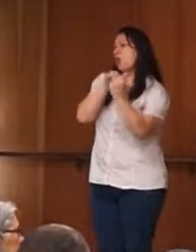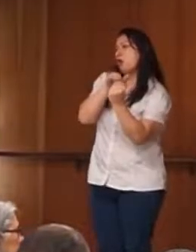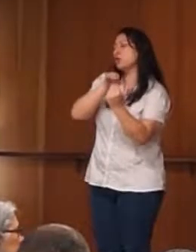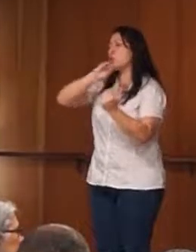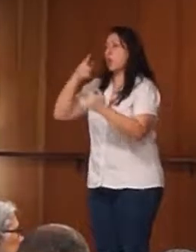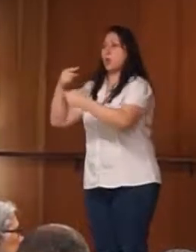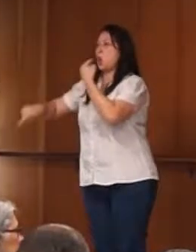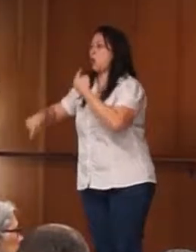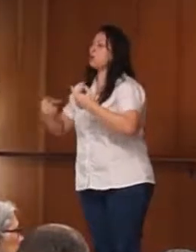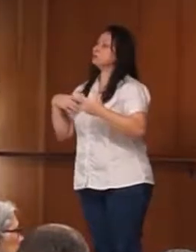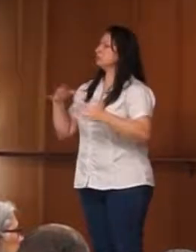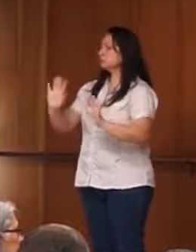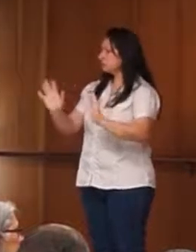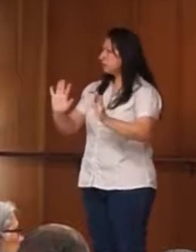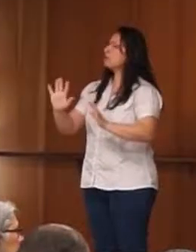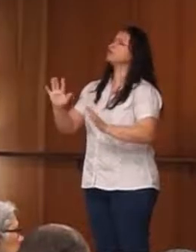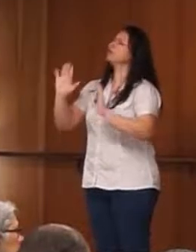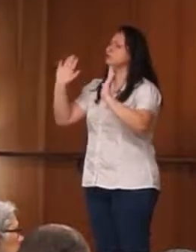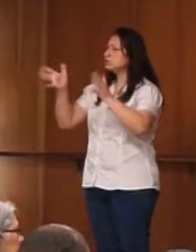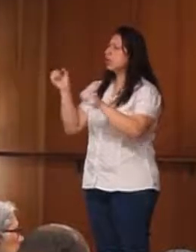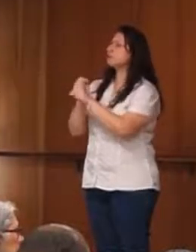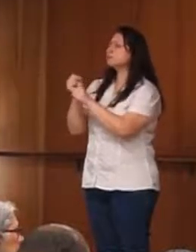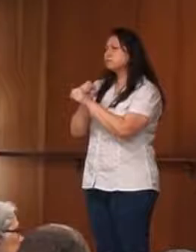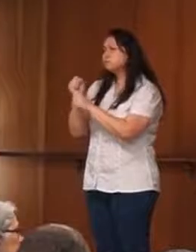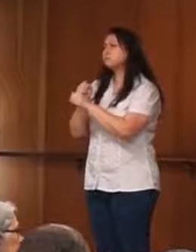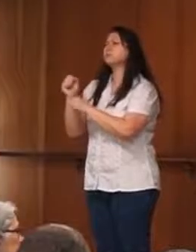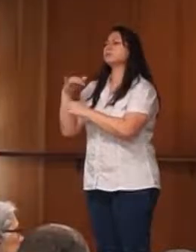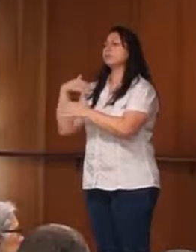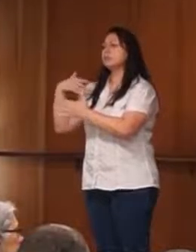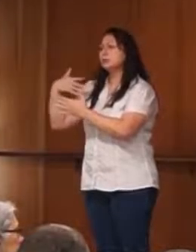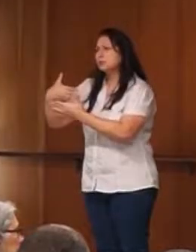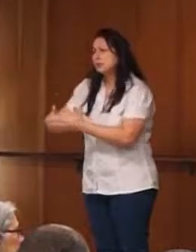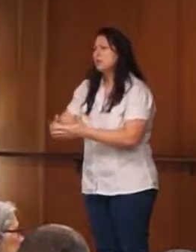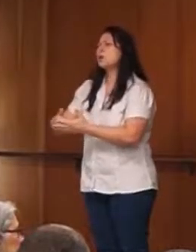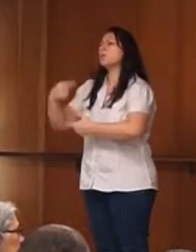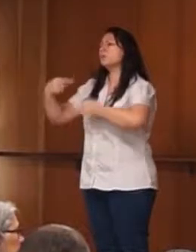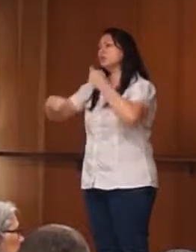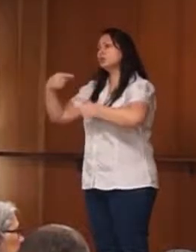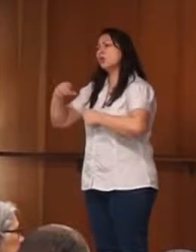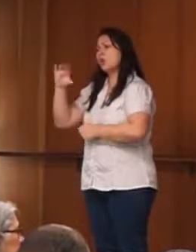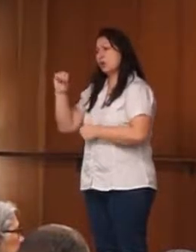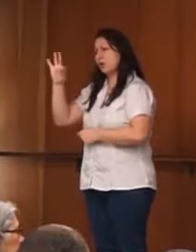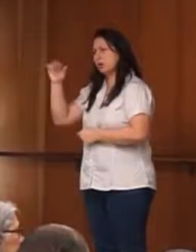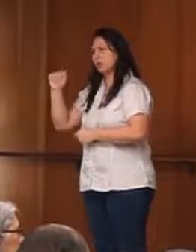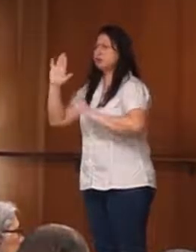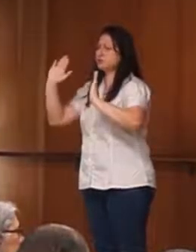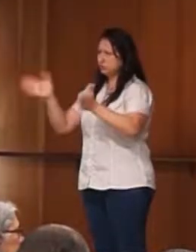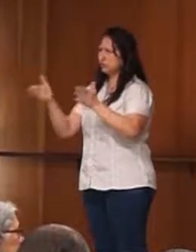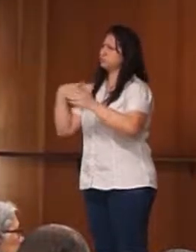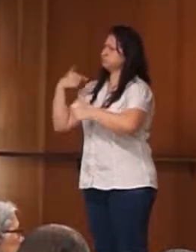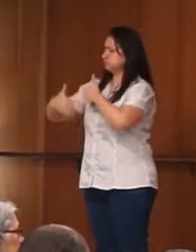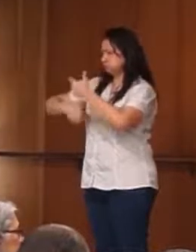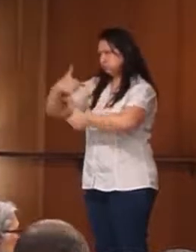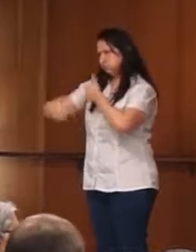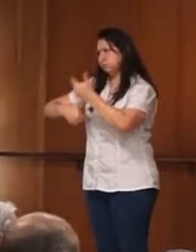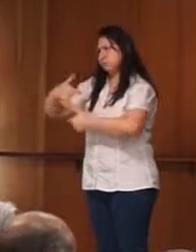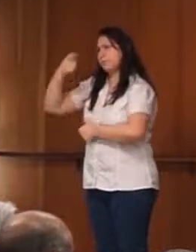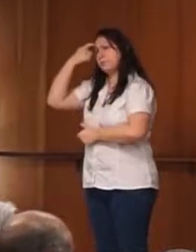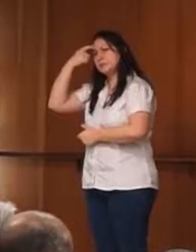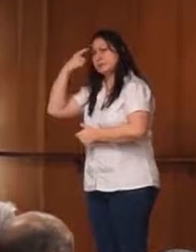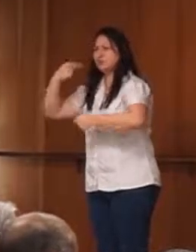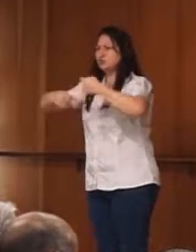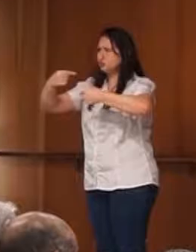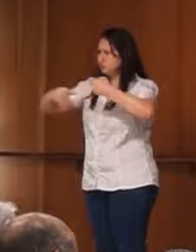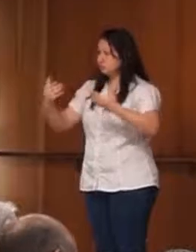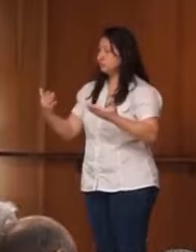Já temos 20 anos de política de cotas, então não é mais essa a discussão que deve ser conduzida, né? Mas sim, principalmente, pensar